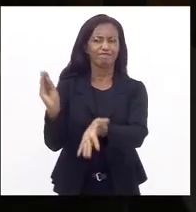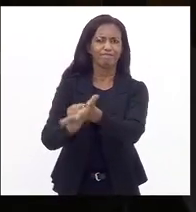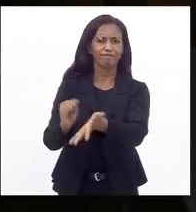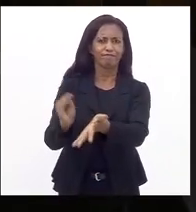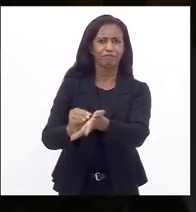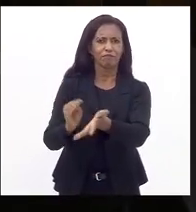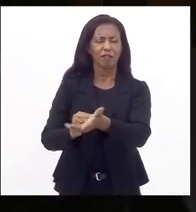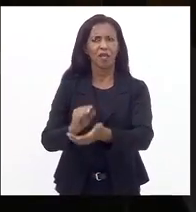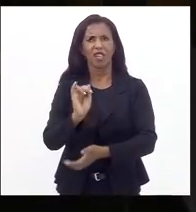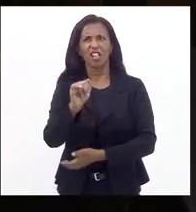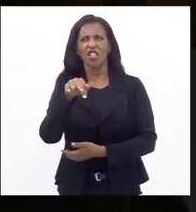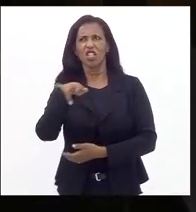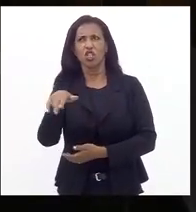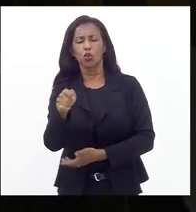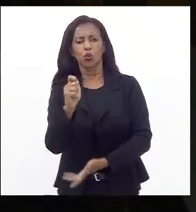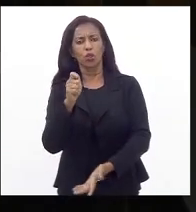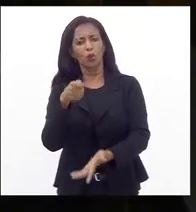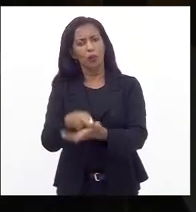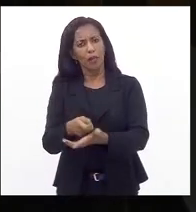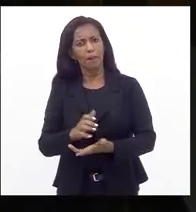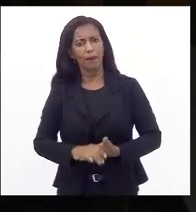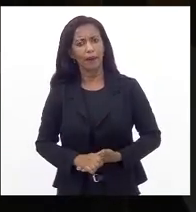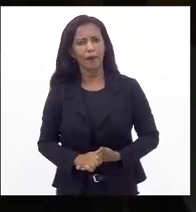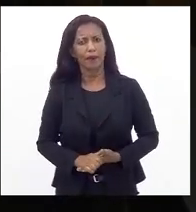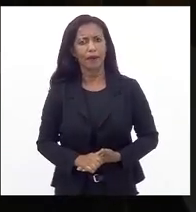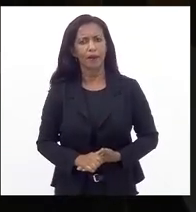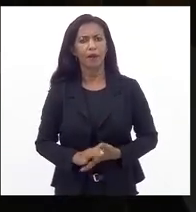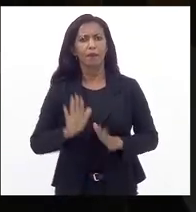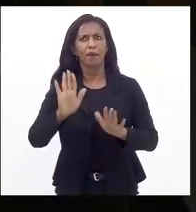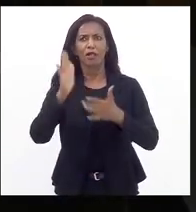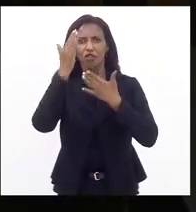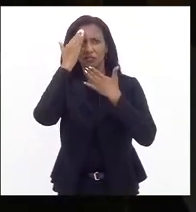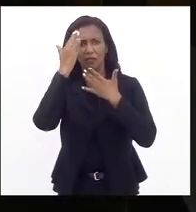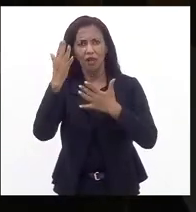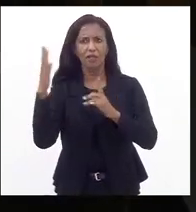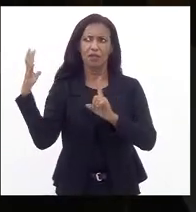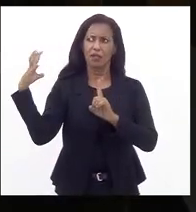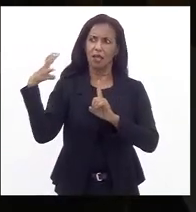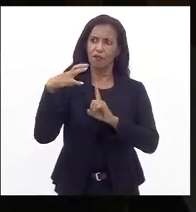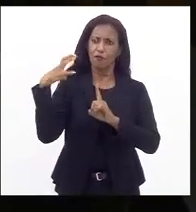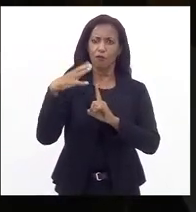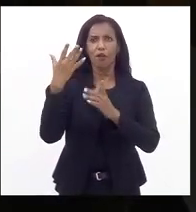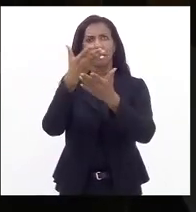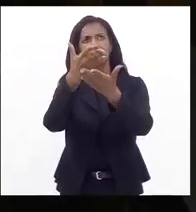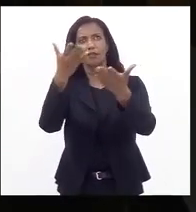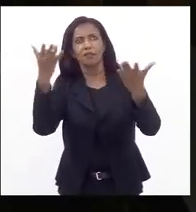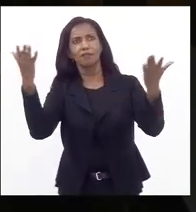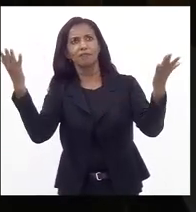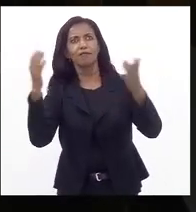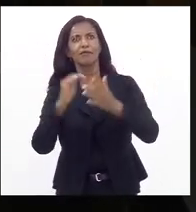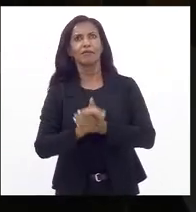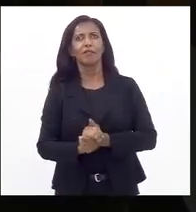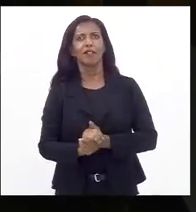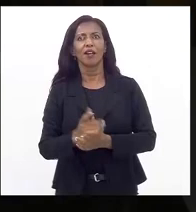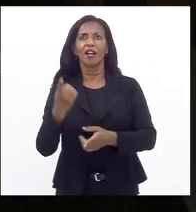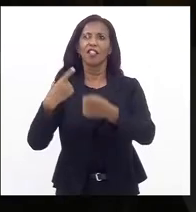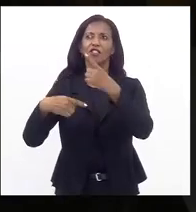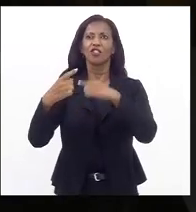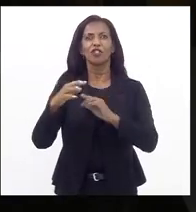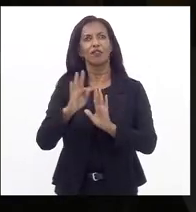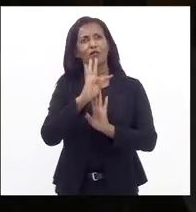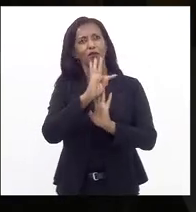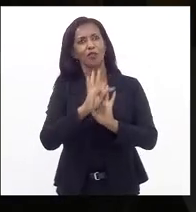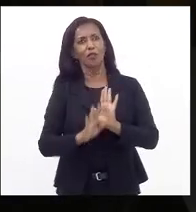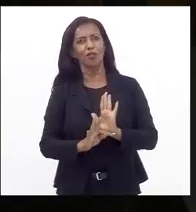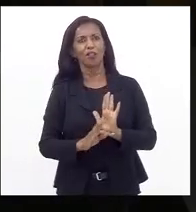era injusta com quem paga a conta mas graças à influência de quem tá na galeria a gente vai voltar o texto